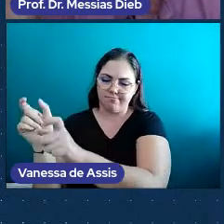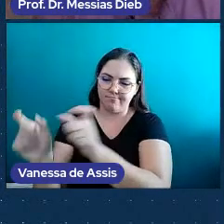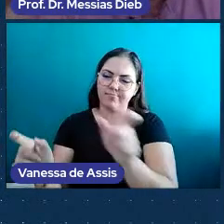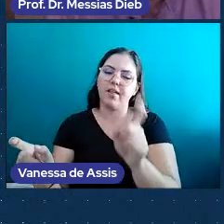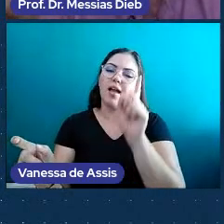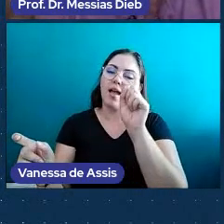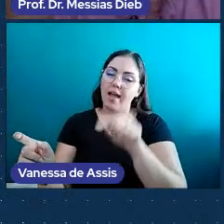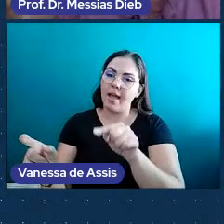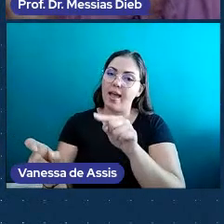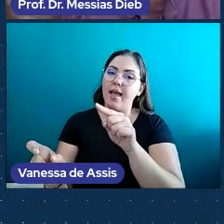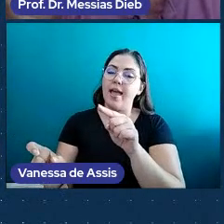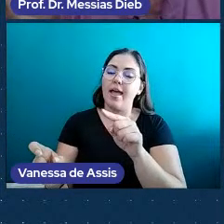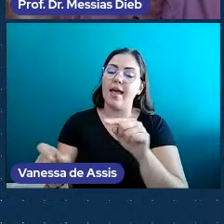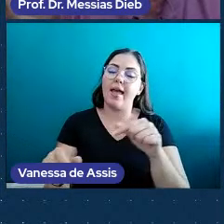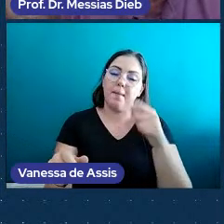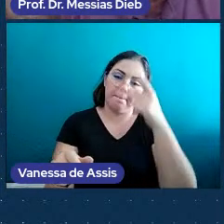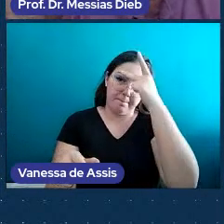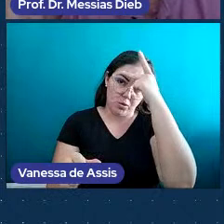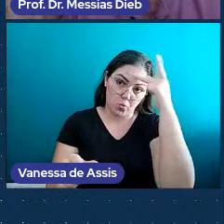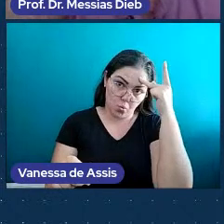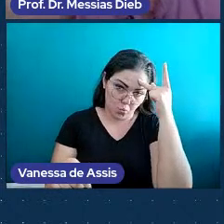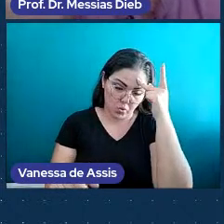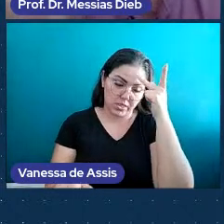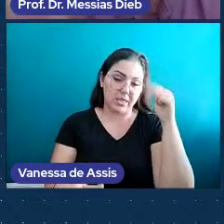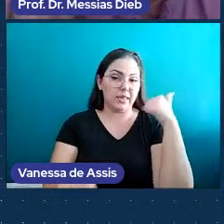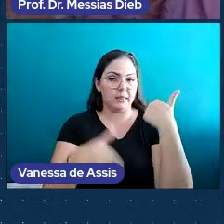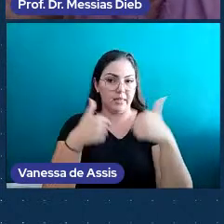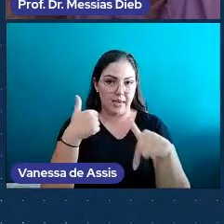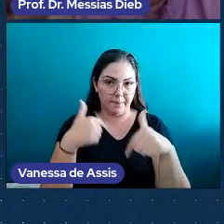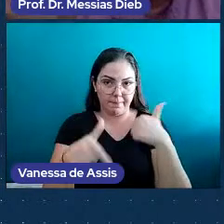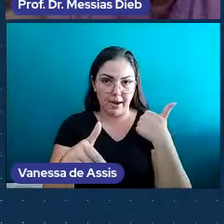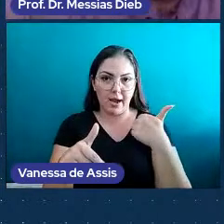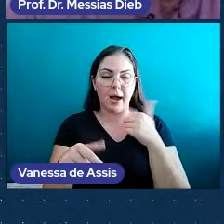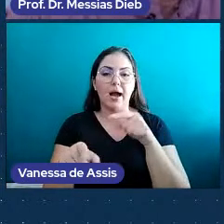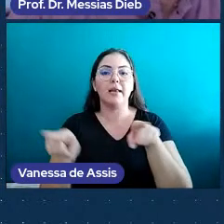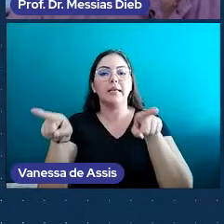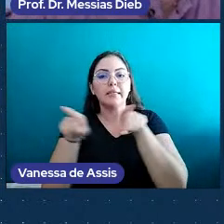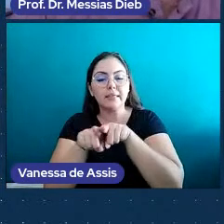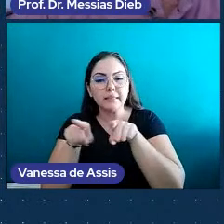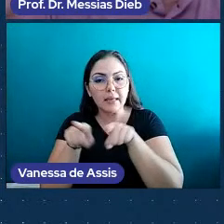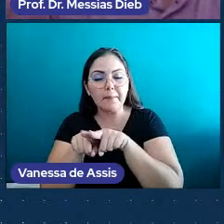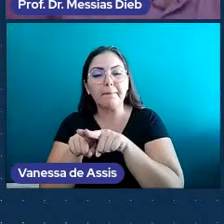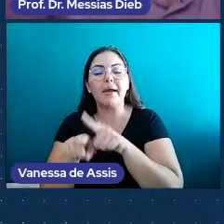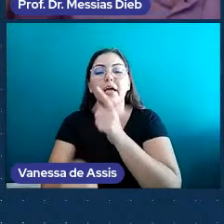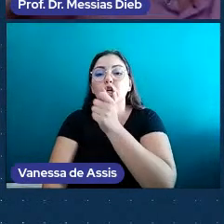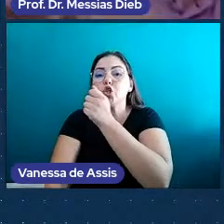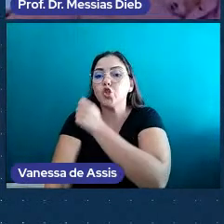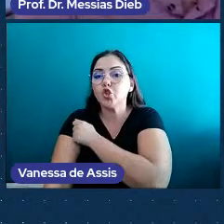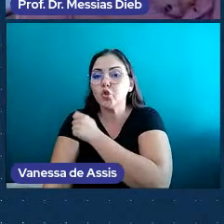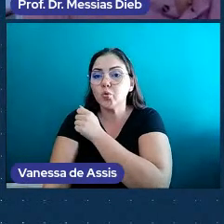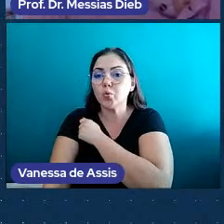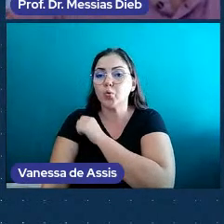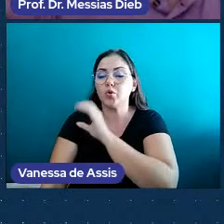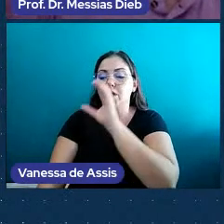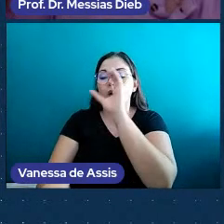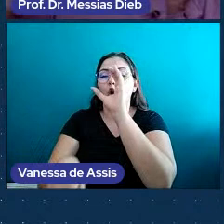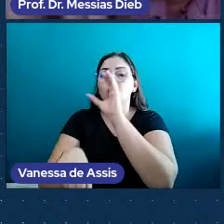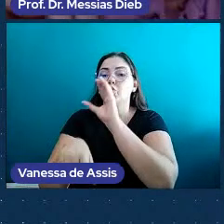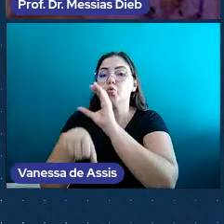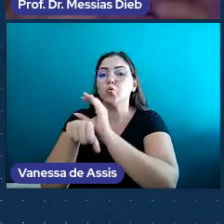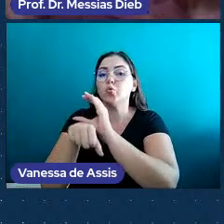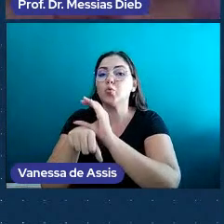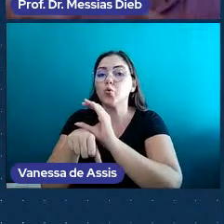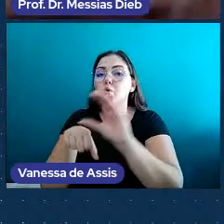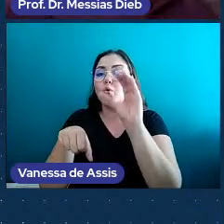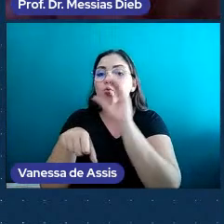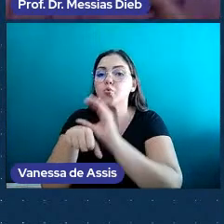são trabalhadores estudantes, não é isso? Do curso noturno, que é a outra pergunta. De